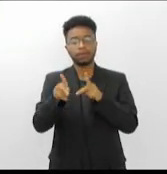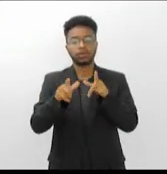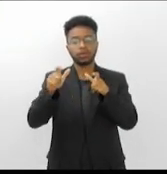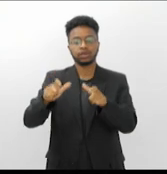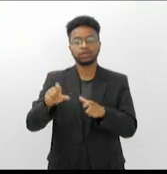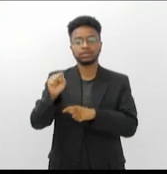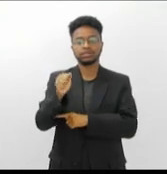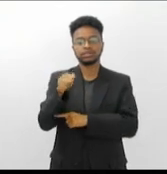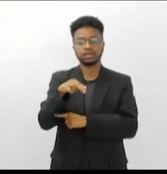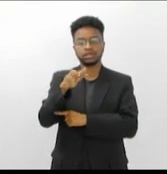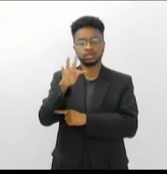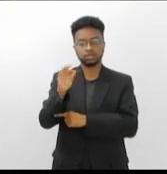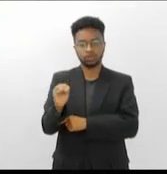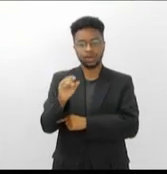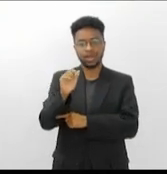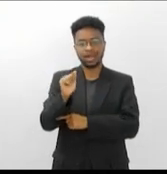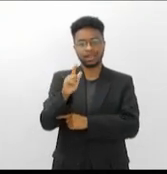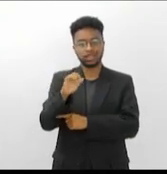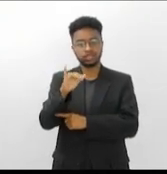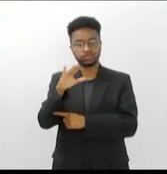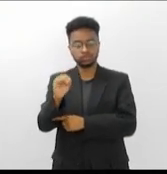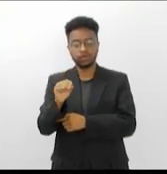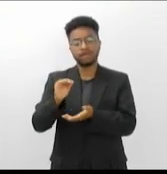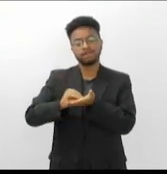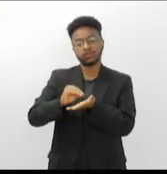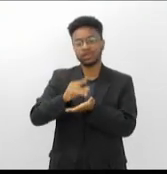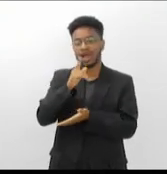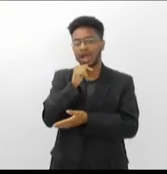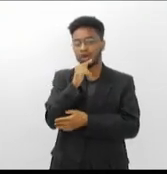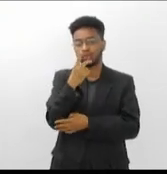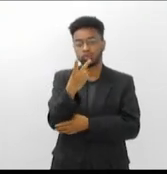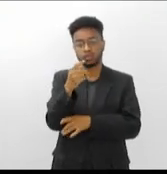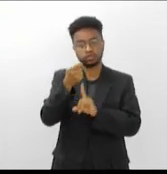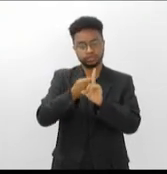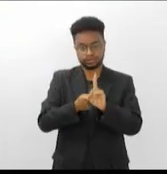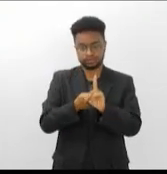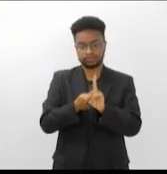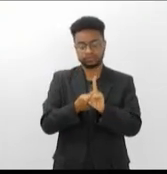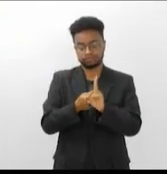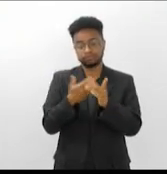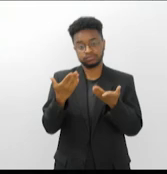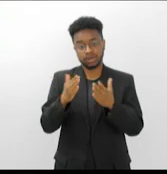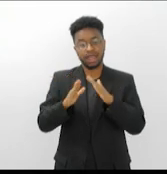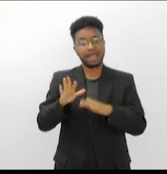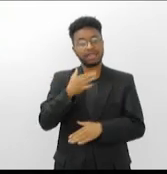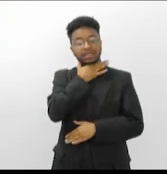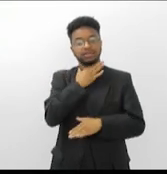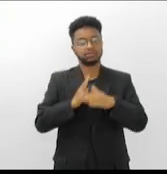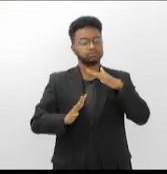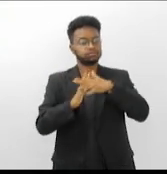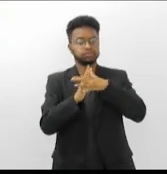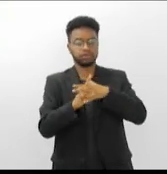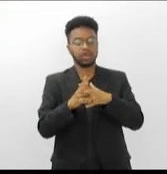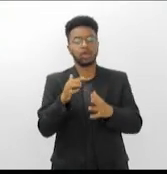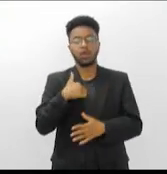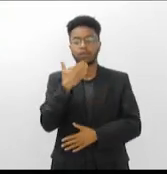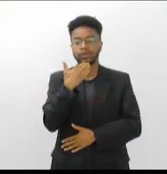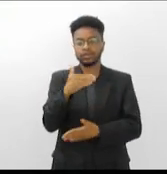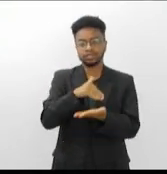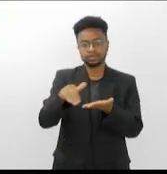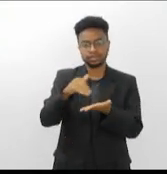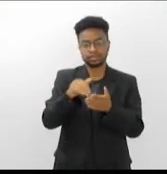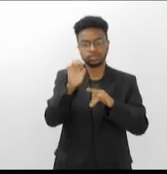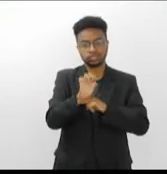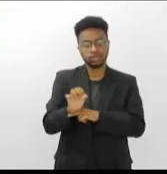Aleixo ficou 2 meses sem ter água. Chegando ao ápice dessa crise, eu solicitei ao secretário de Estado